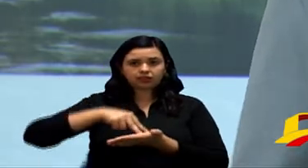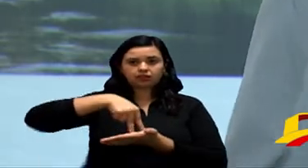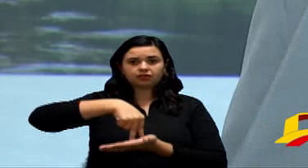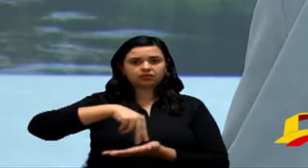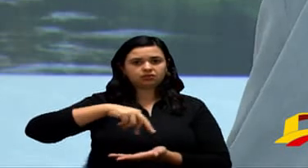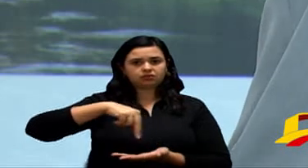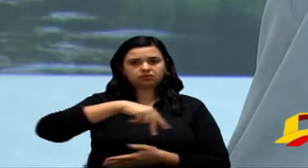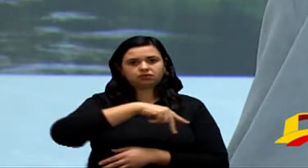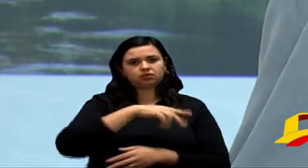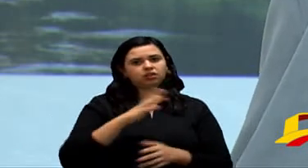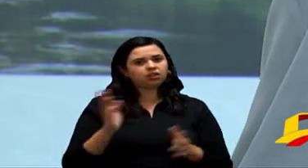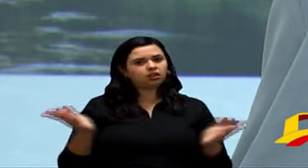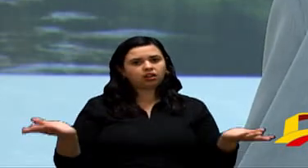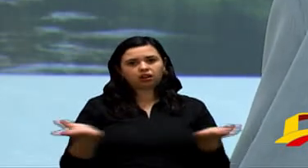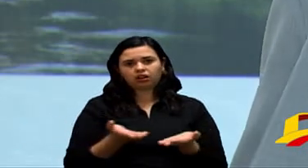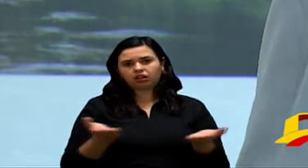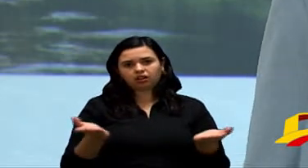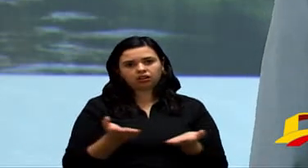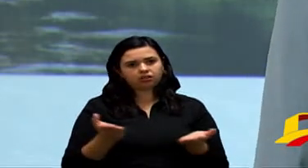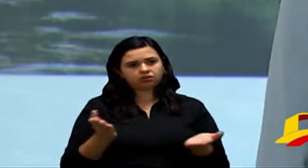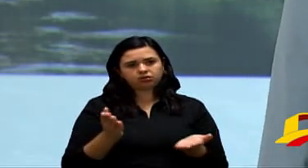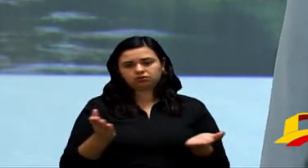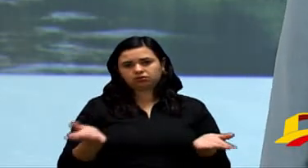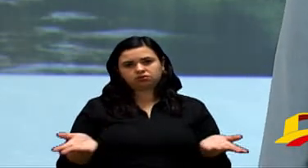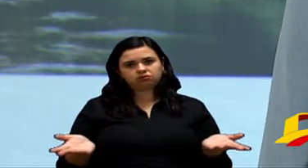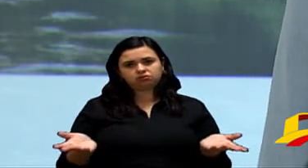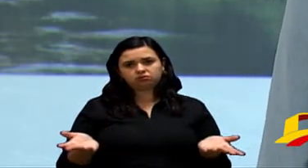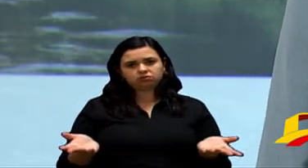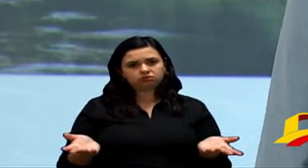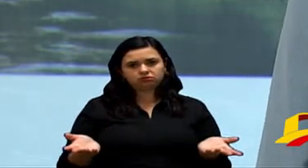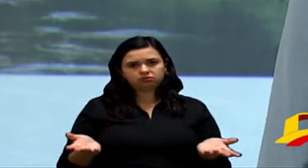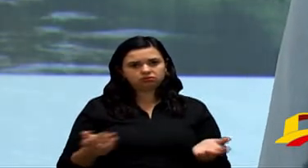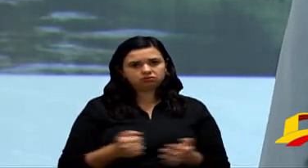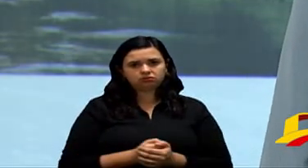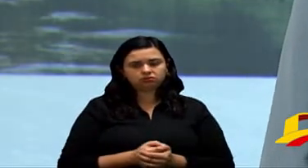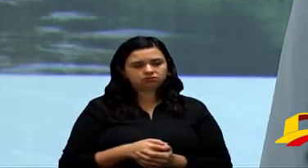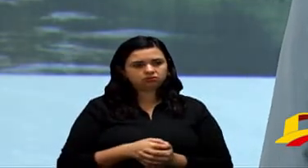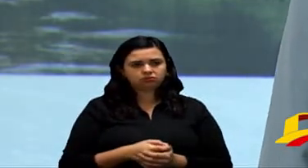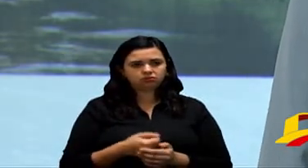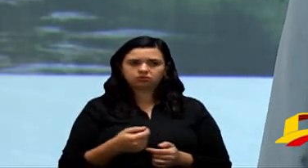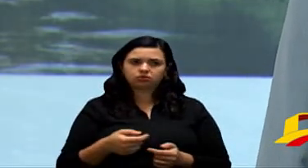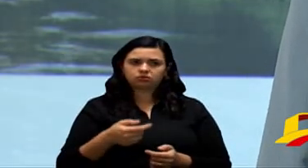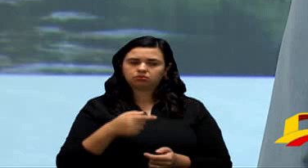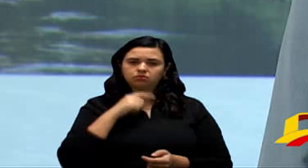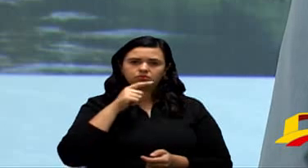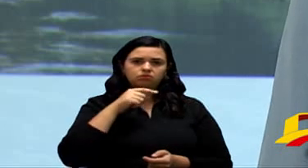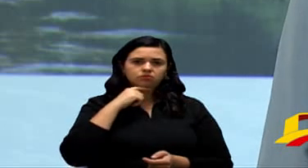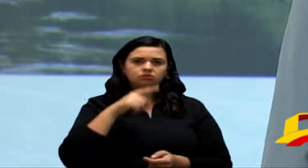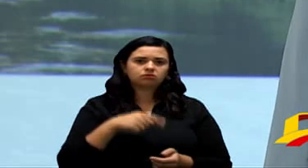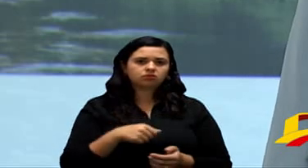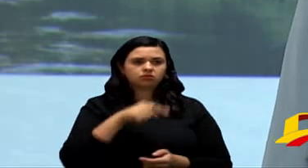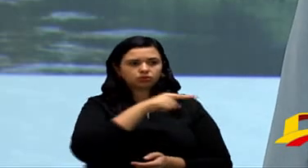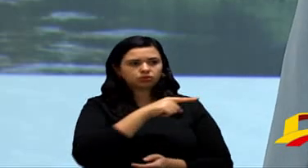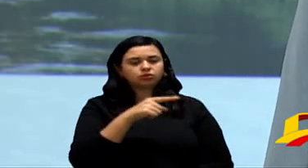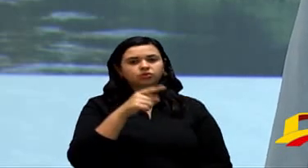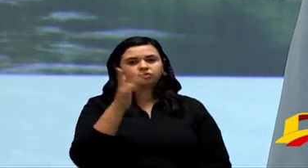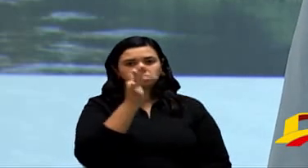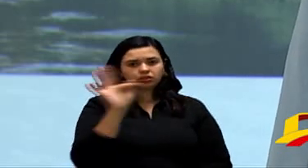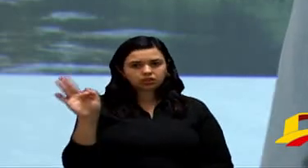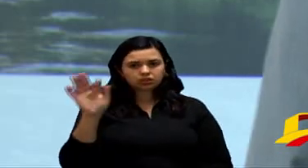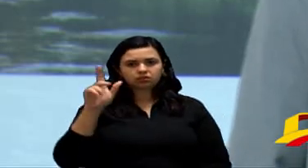e disse olha agora exageraram o vereador França do PT entendeu